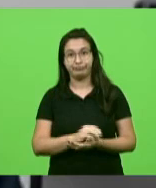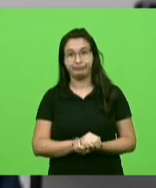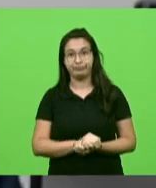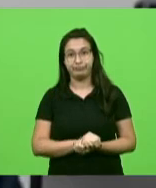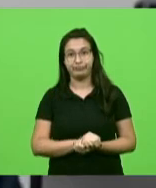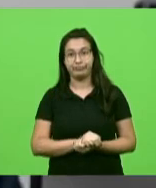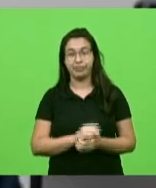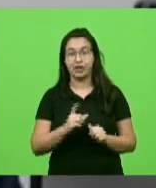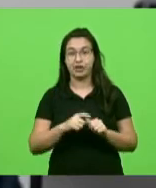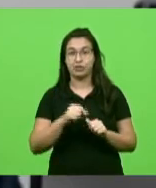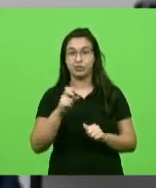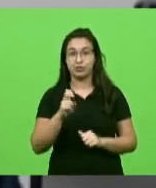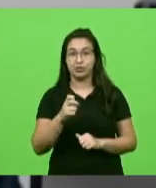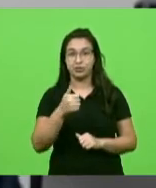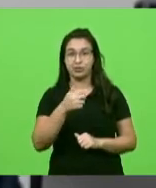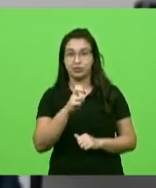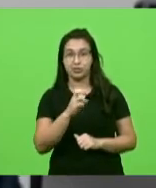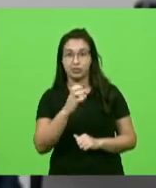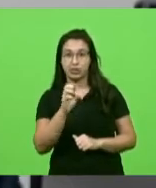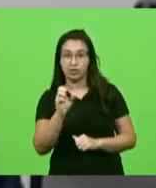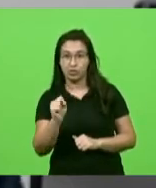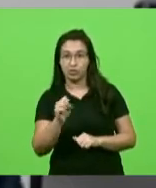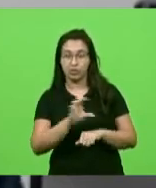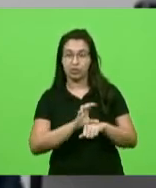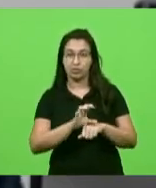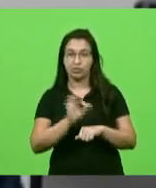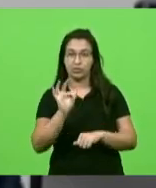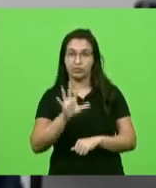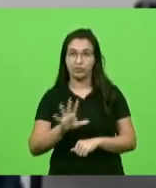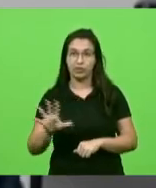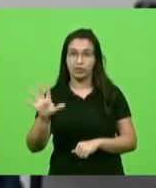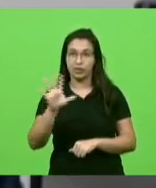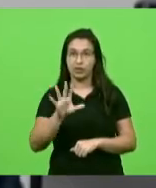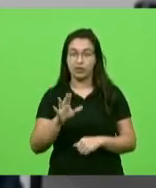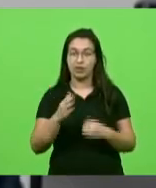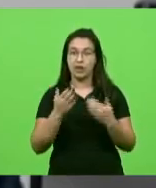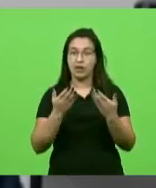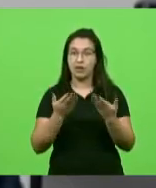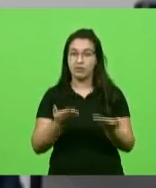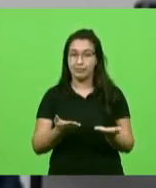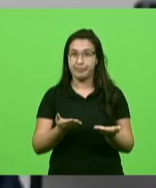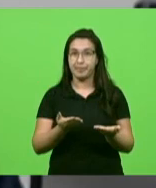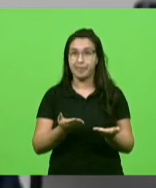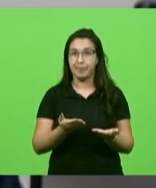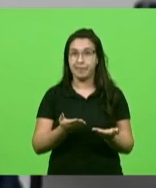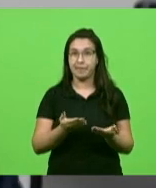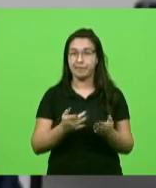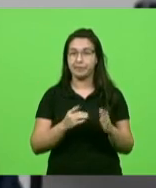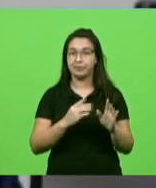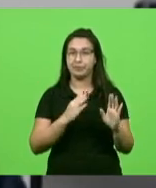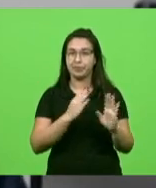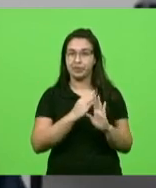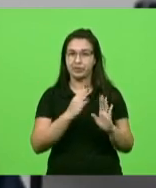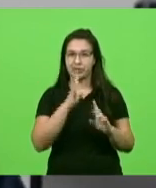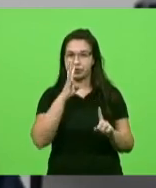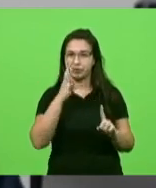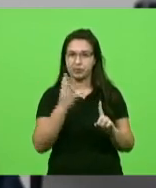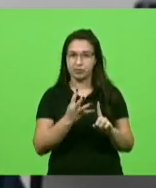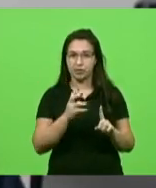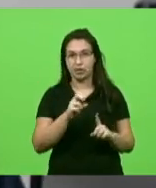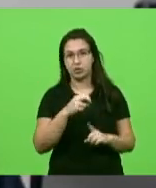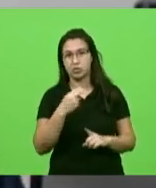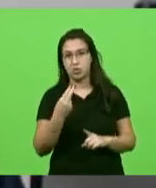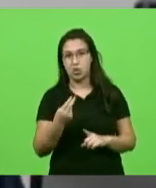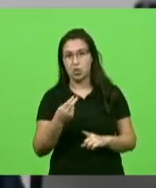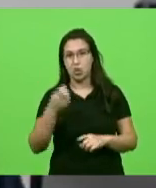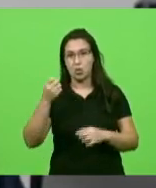interpretar o artigo 5º inciso 58 da Constituição Federal como a prerrogativa concedida qualquer investigado acusados testemunhas